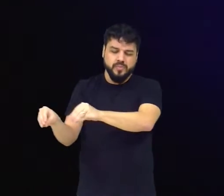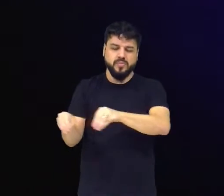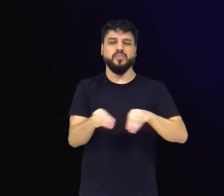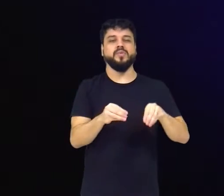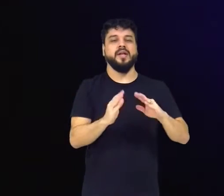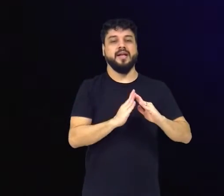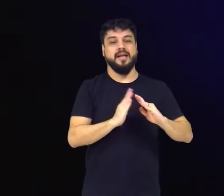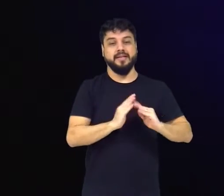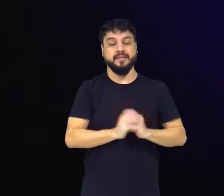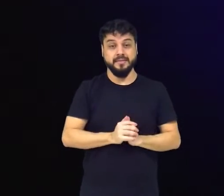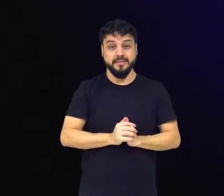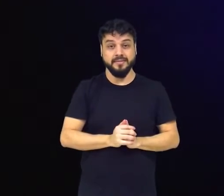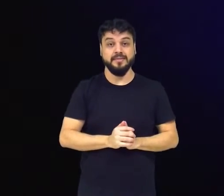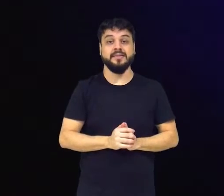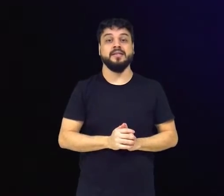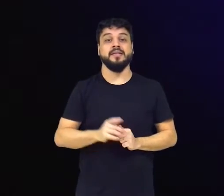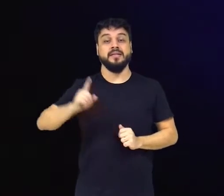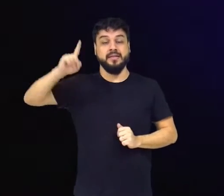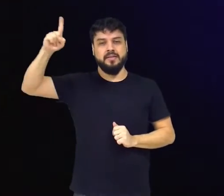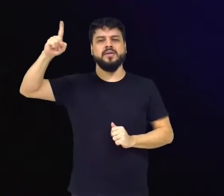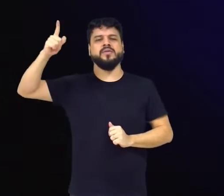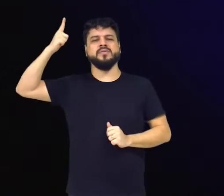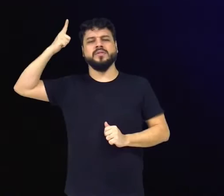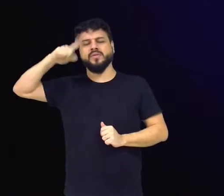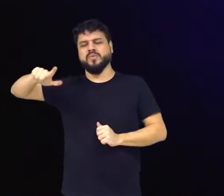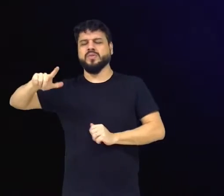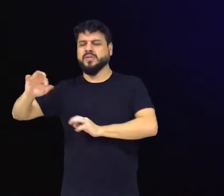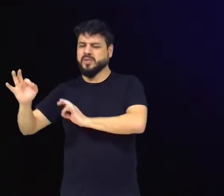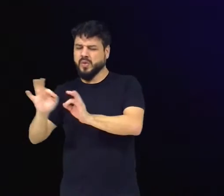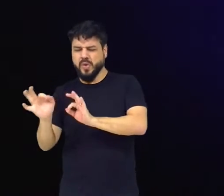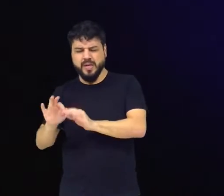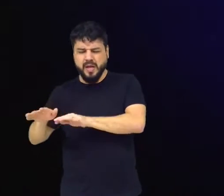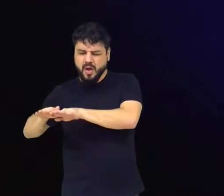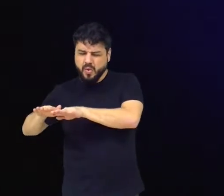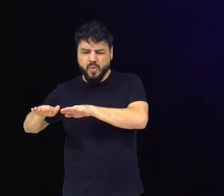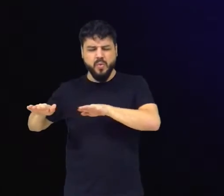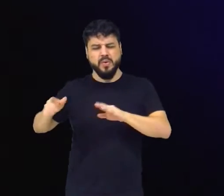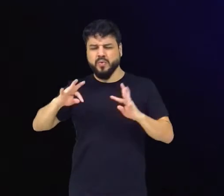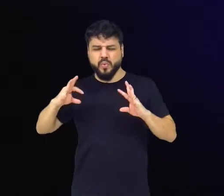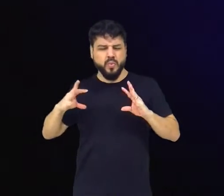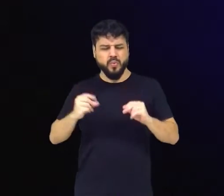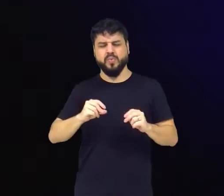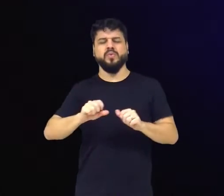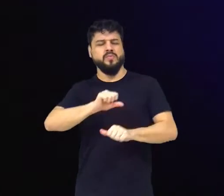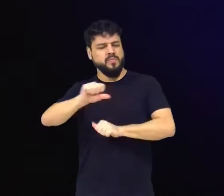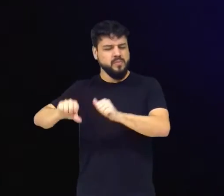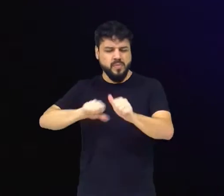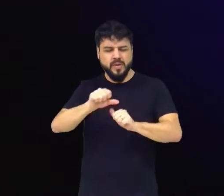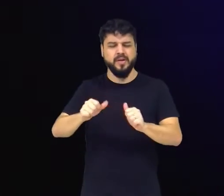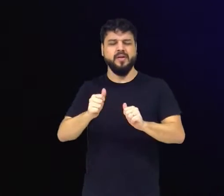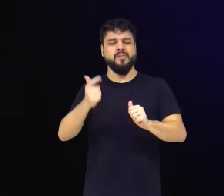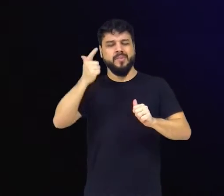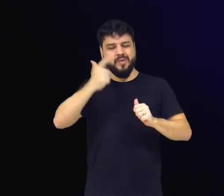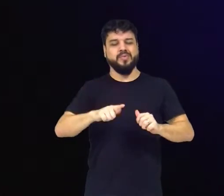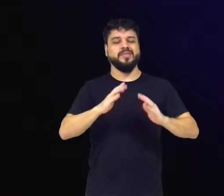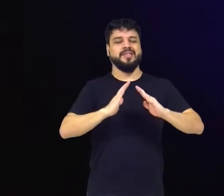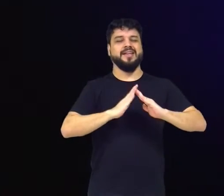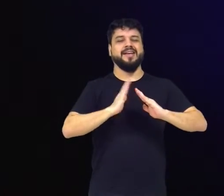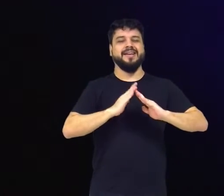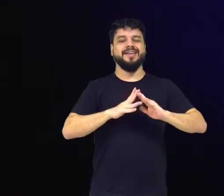prepararia o caminho, rompendo as barreiras, de modo que o seu povo retornaria de volta para seu